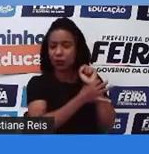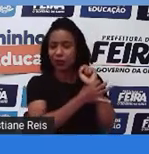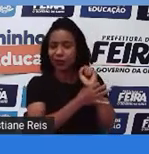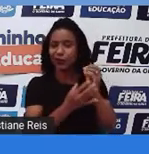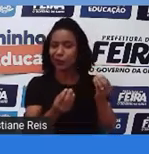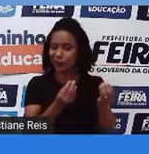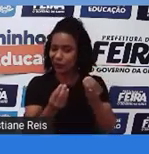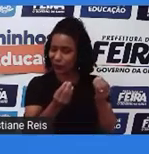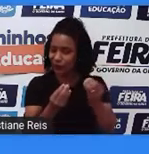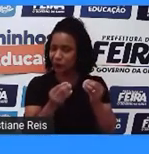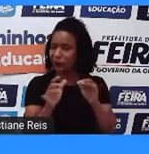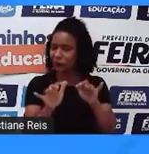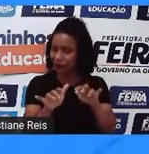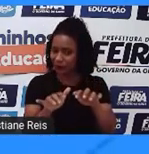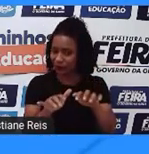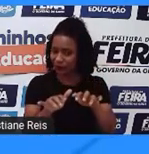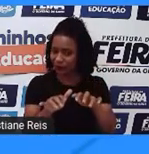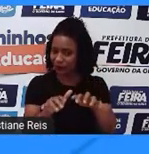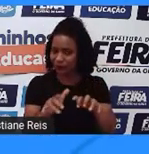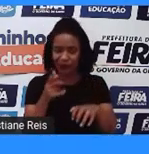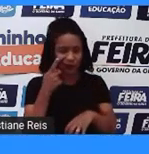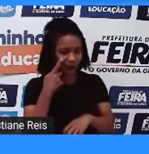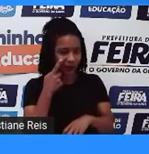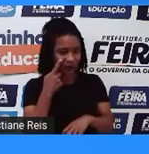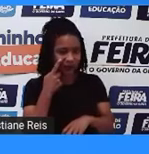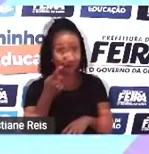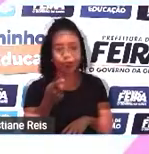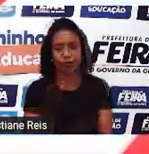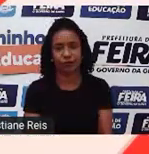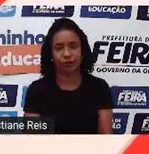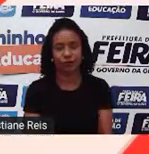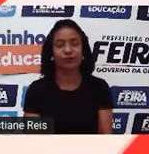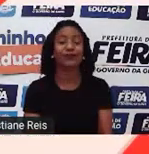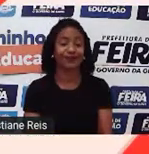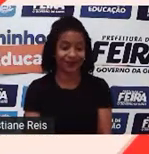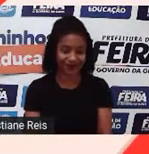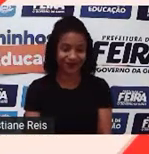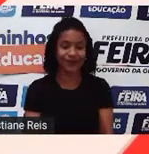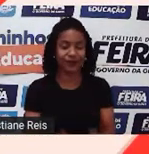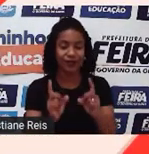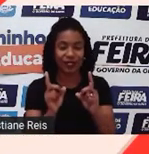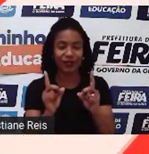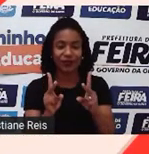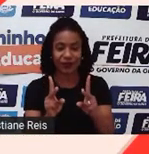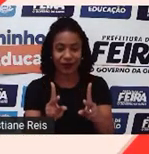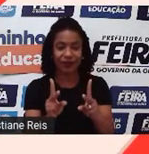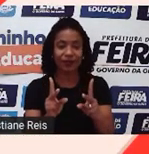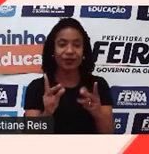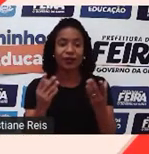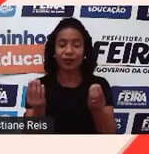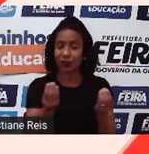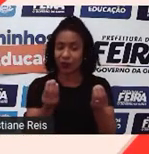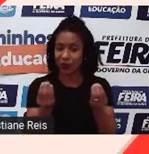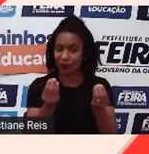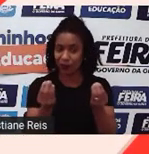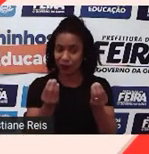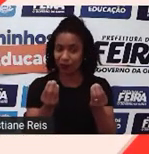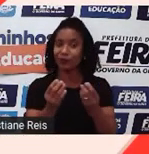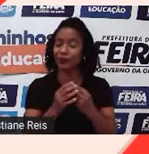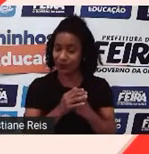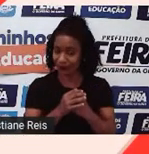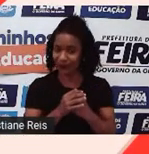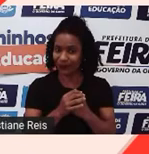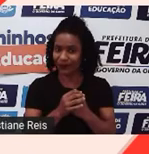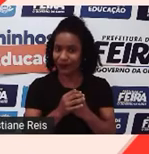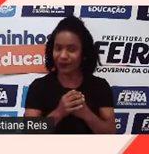a sua conta depois. Então, ver as situações. Ok, students, então, como nós vamos nos comportar diante dessa situação?